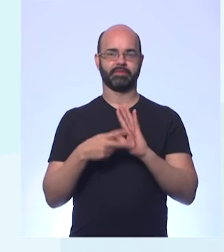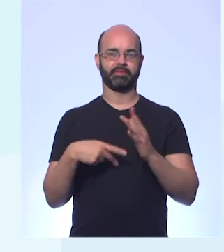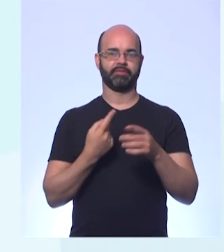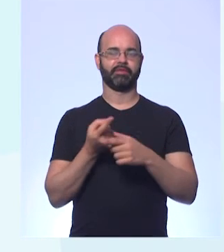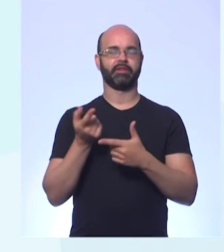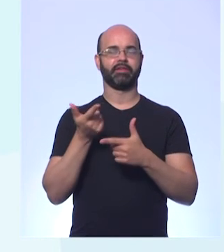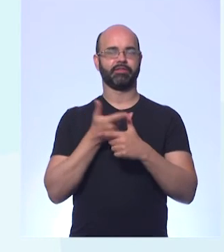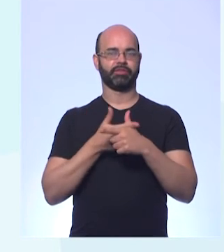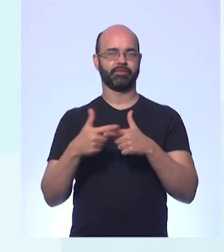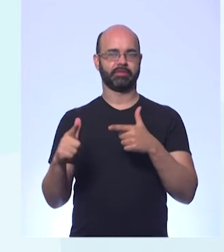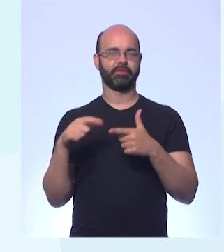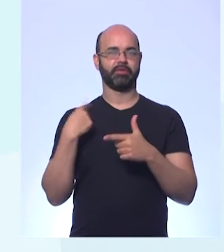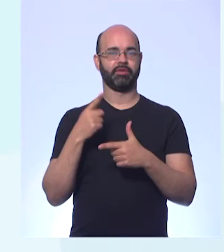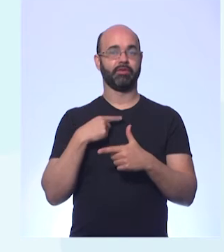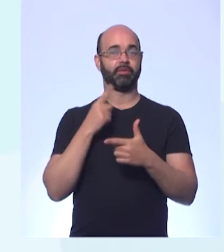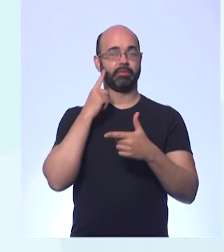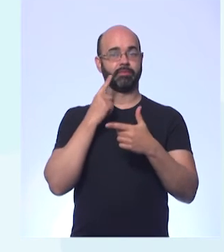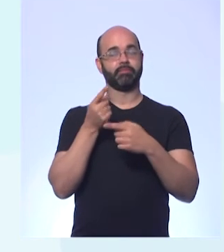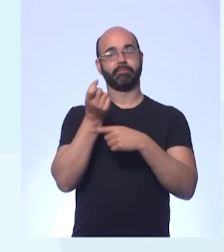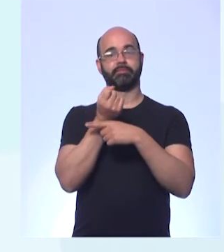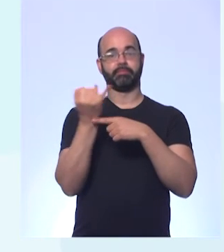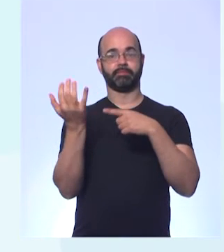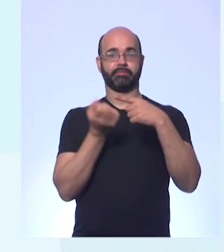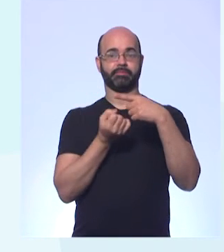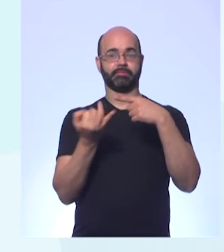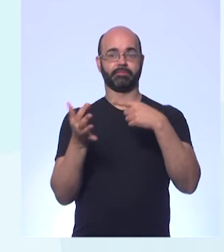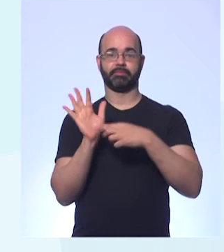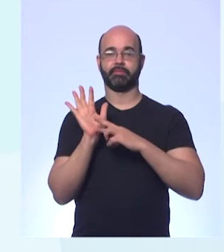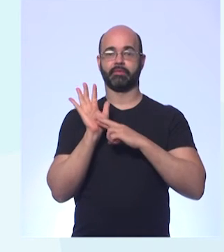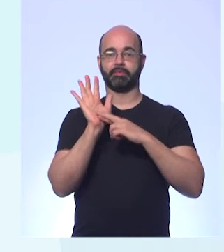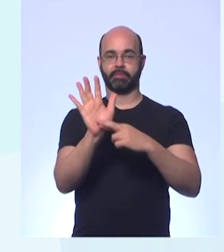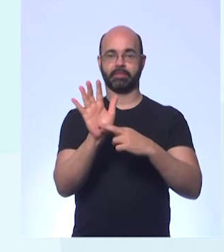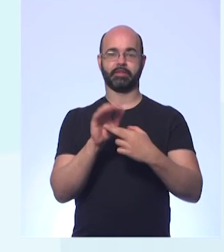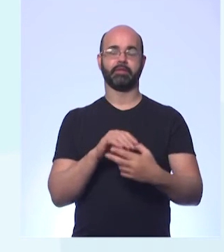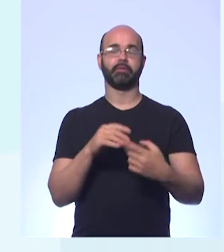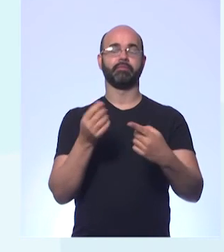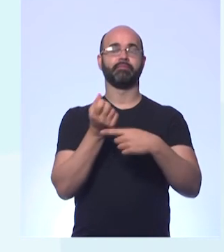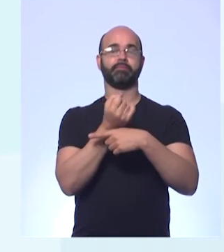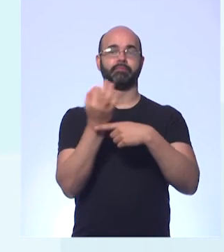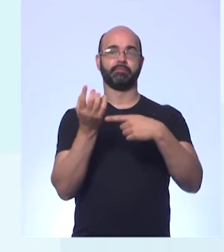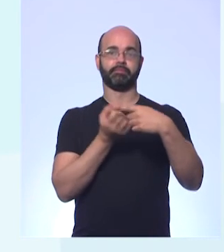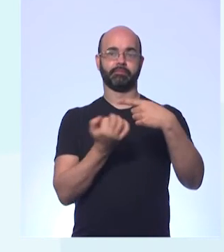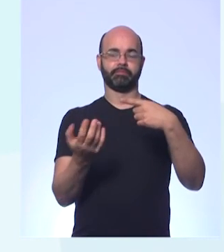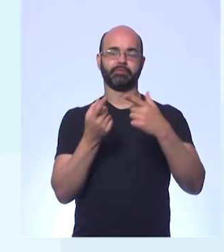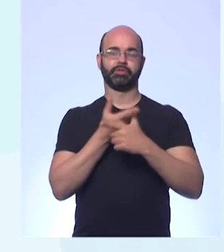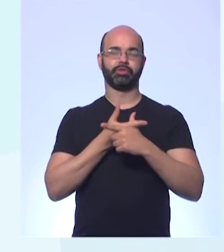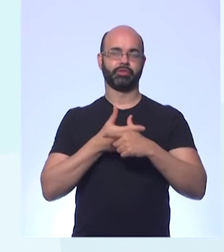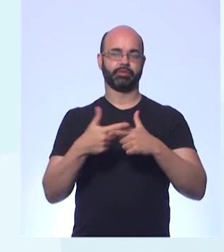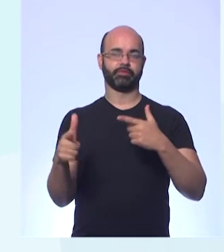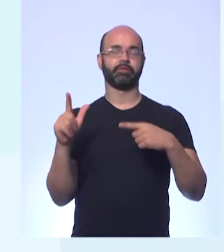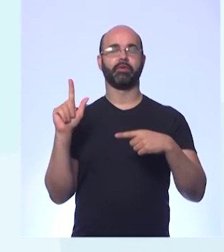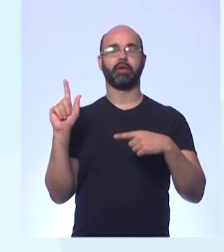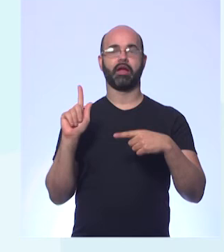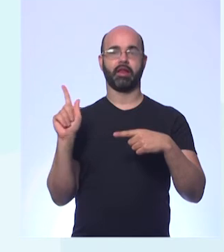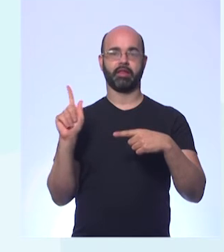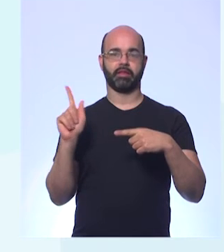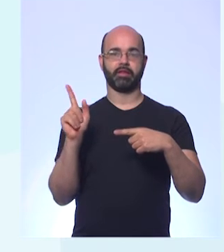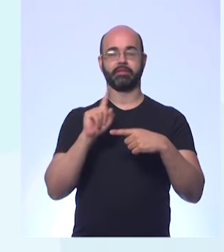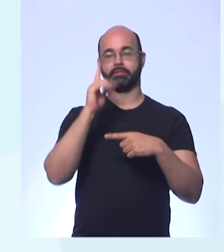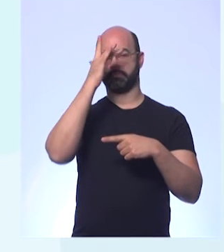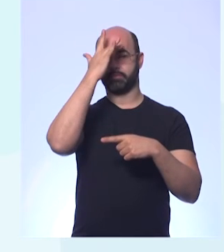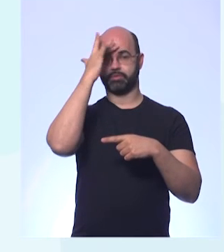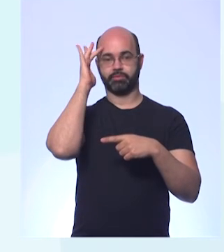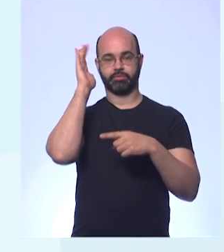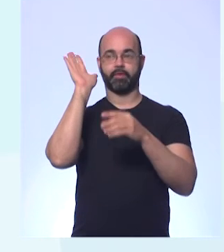nono ano, a gente representa a divisão como uma fração. Então, é a fração, né? A divisão entre a grandeza dos que votaram